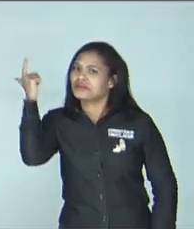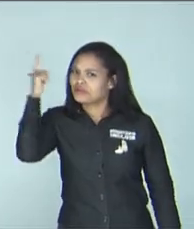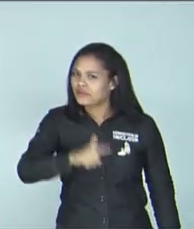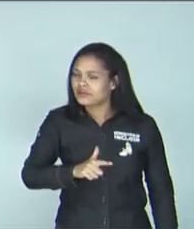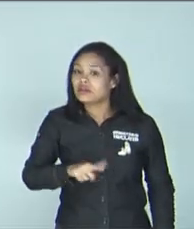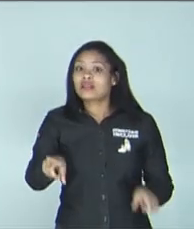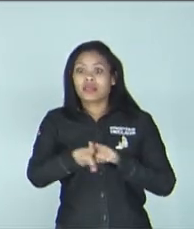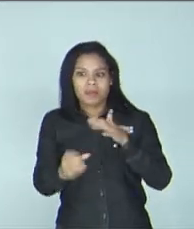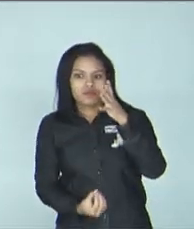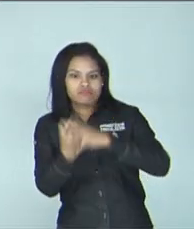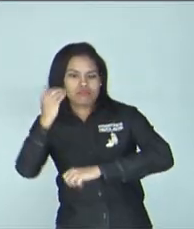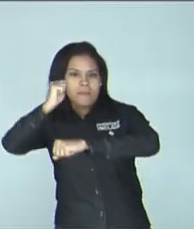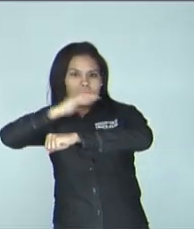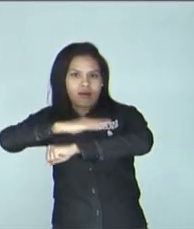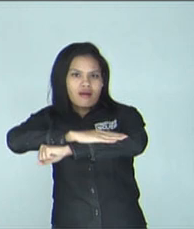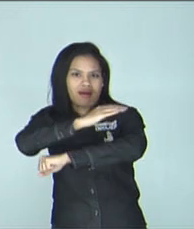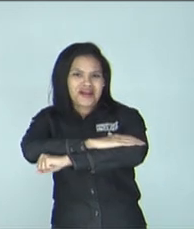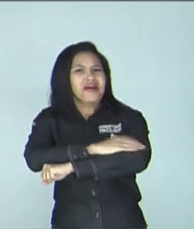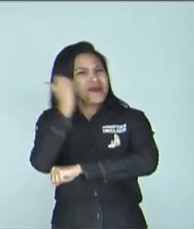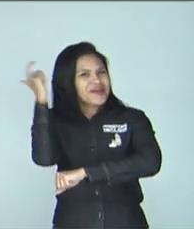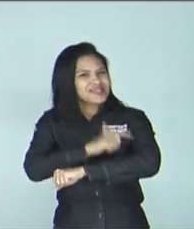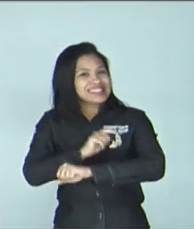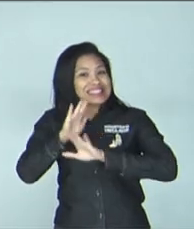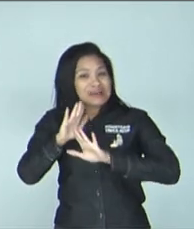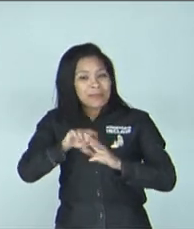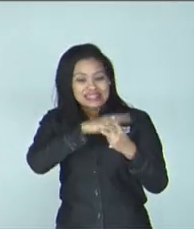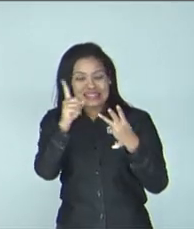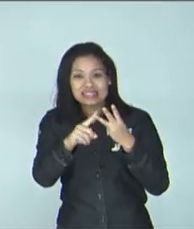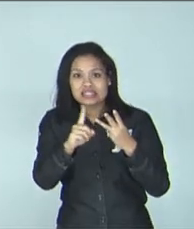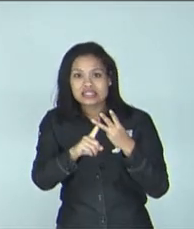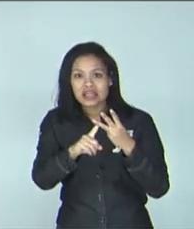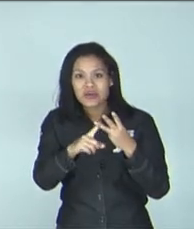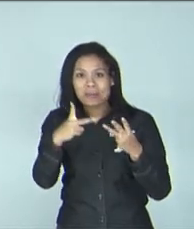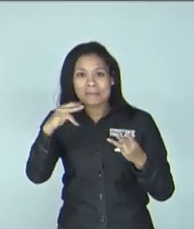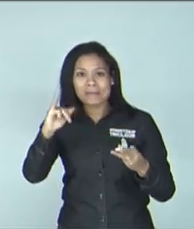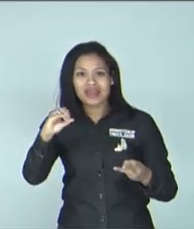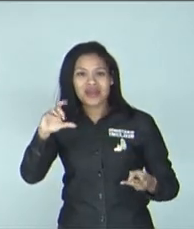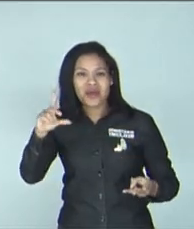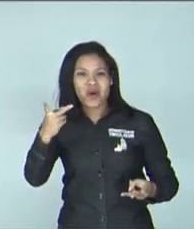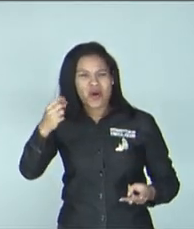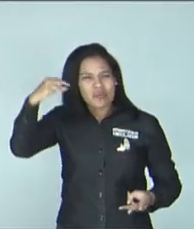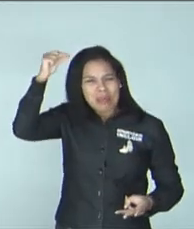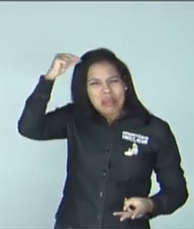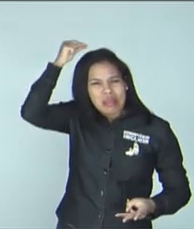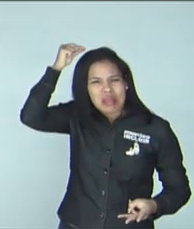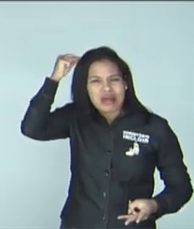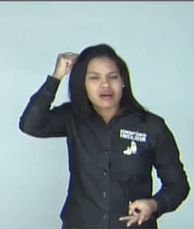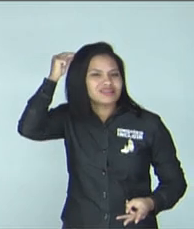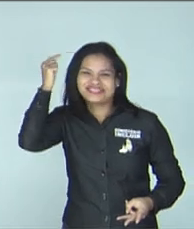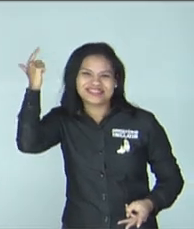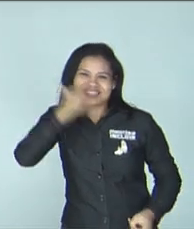conseguir quando chegou no piolho eu não conseguiram não eles falam assim e fala ó deixa eu te falar um negócio aqui